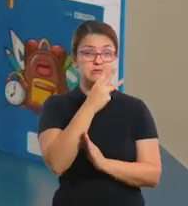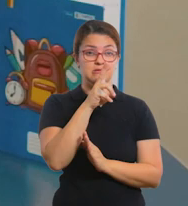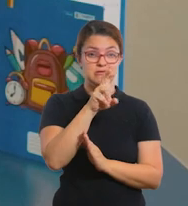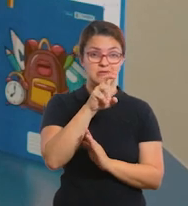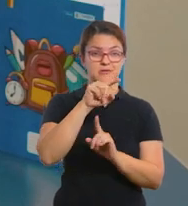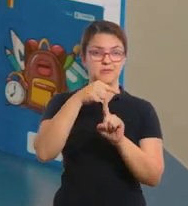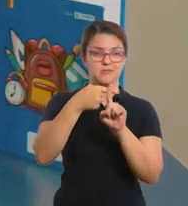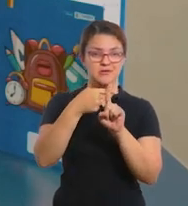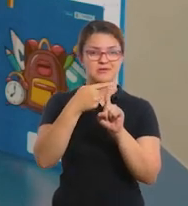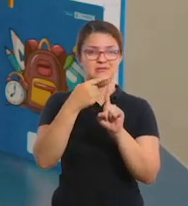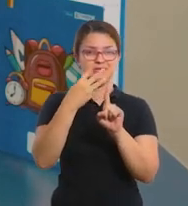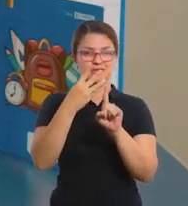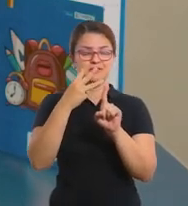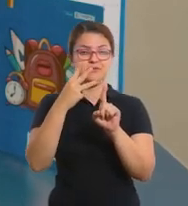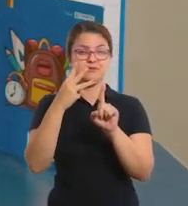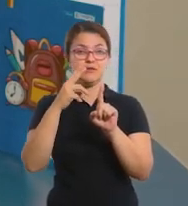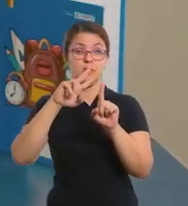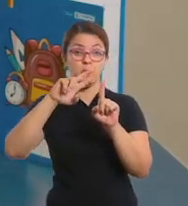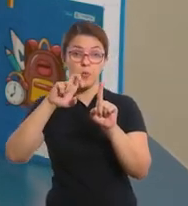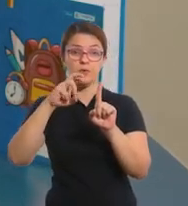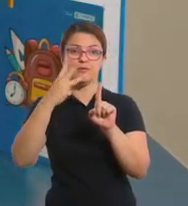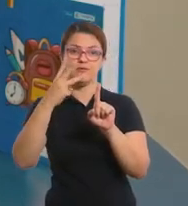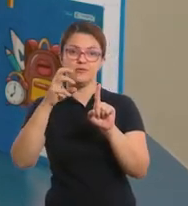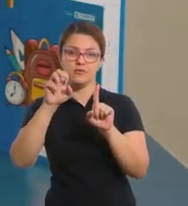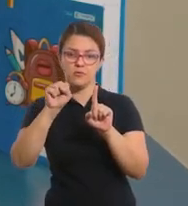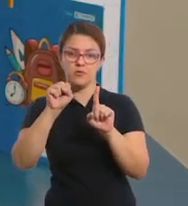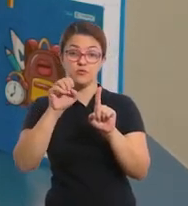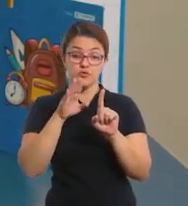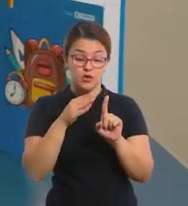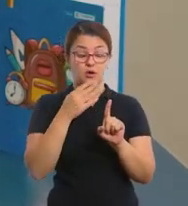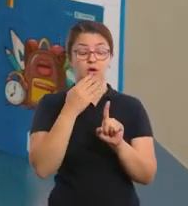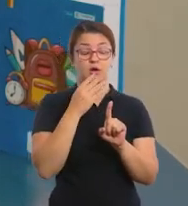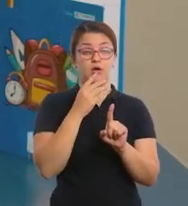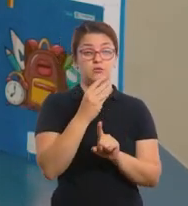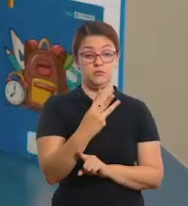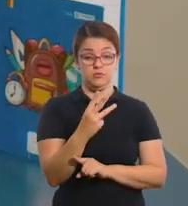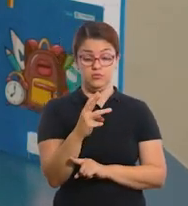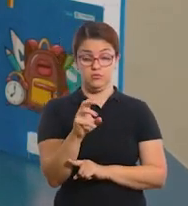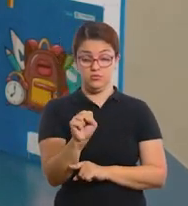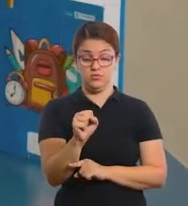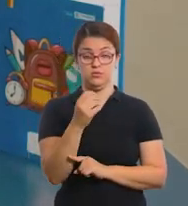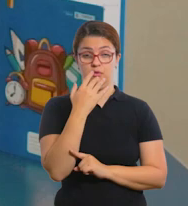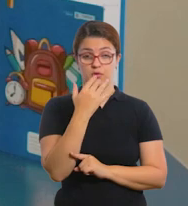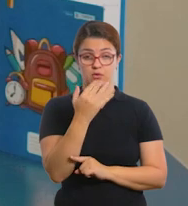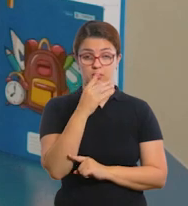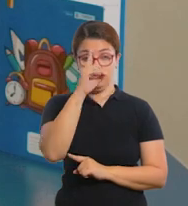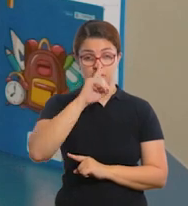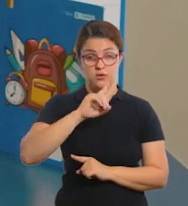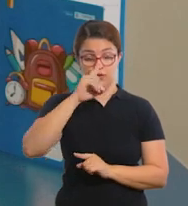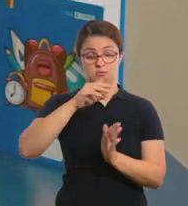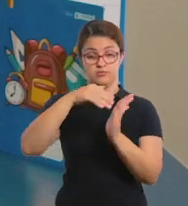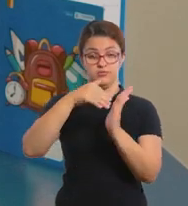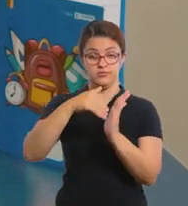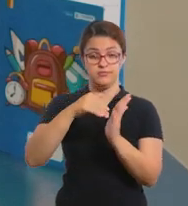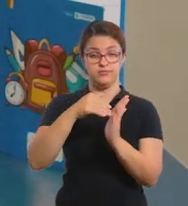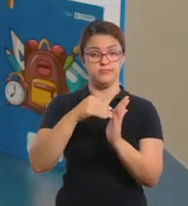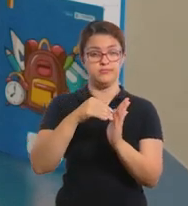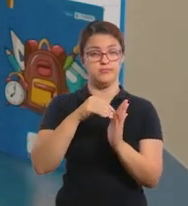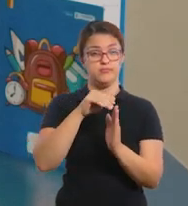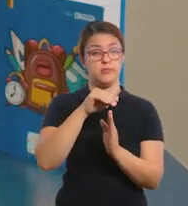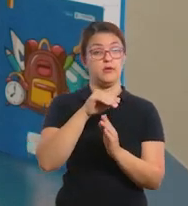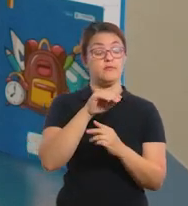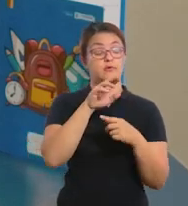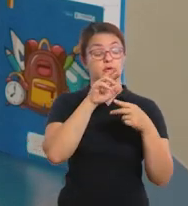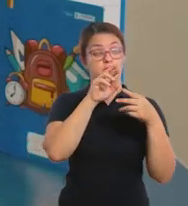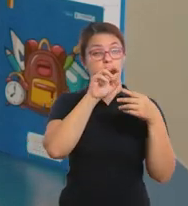+ 3 = 38 então aqui já está pintado de amarelo você vai fazer da letra b a letra